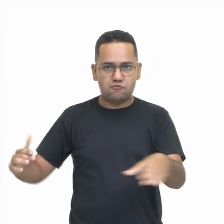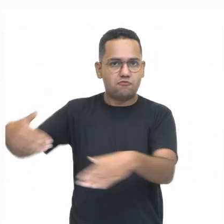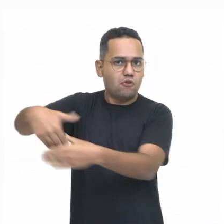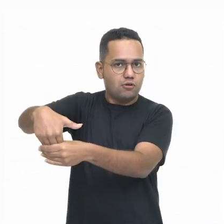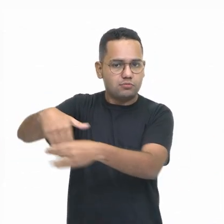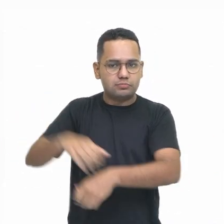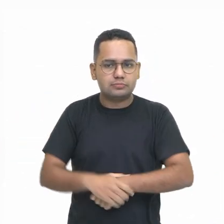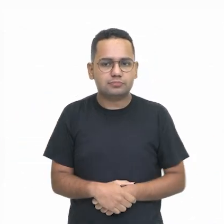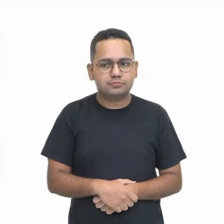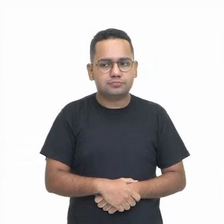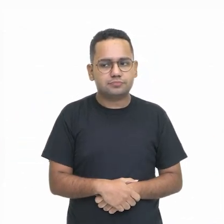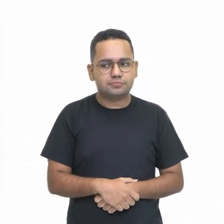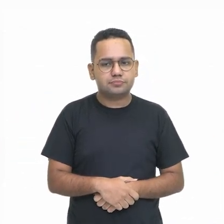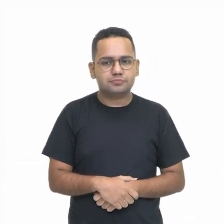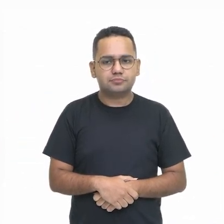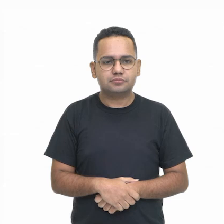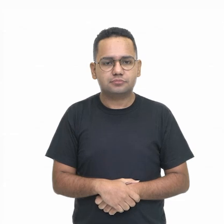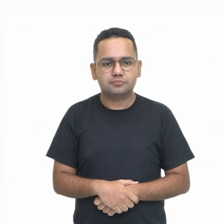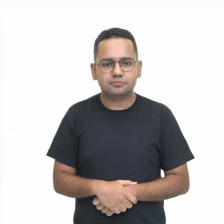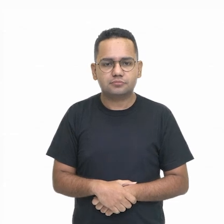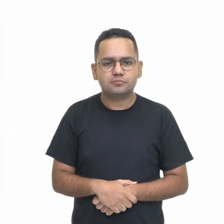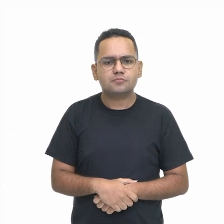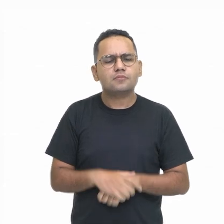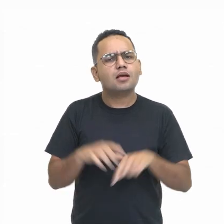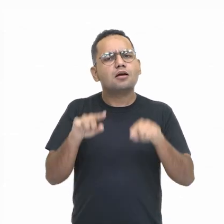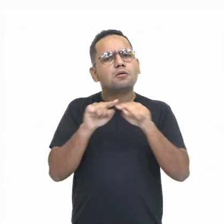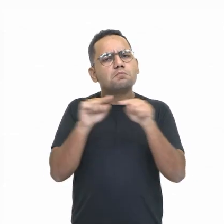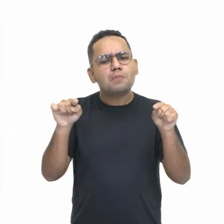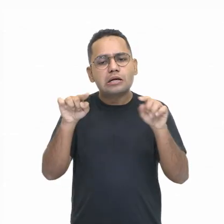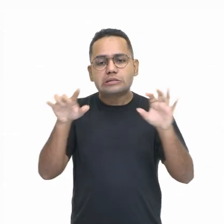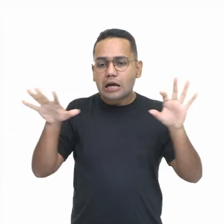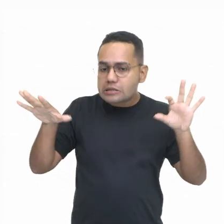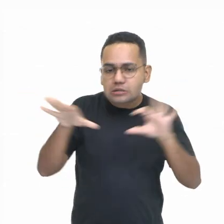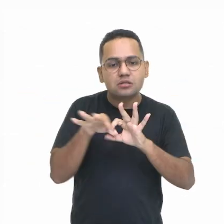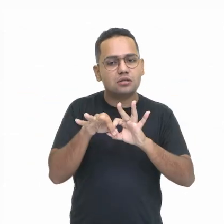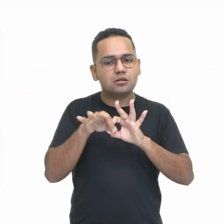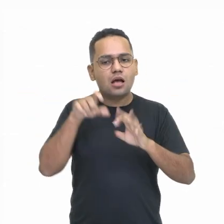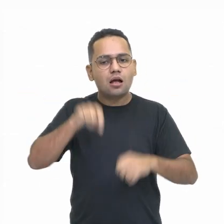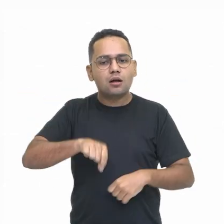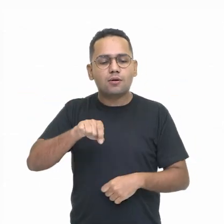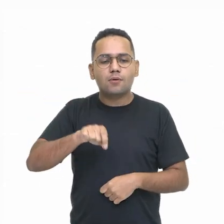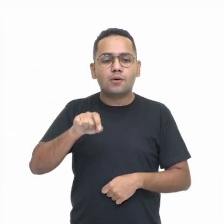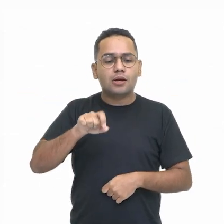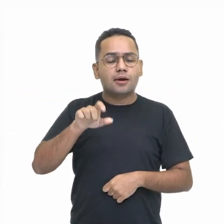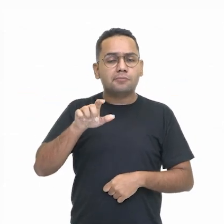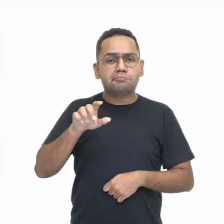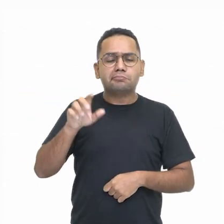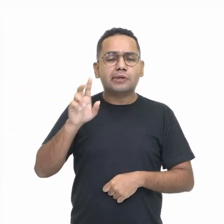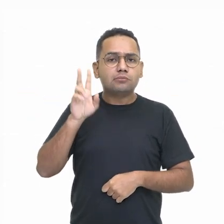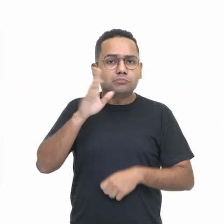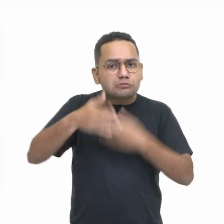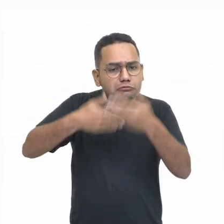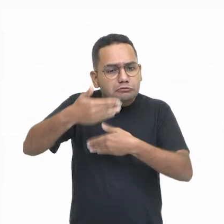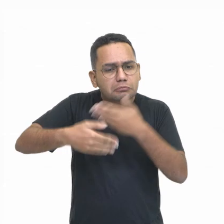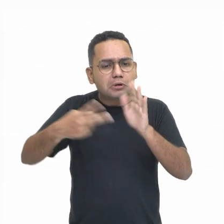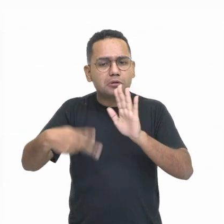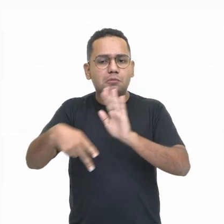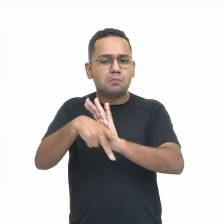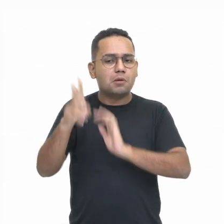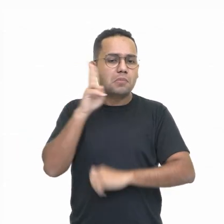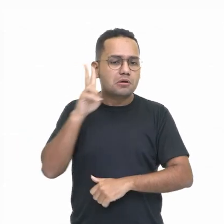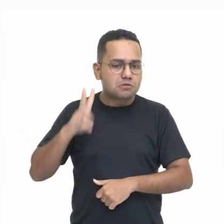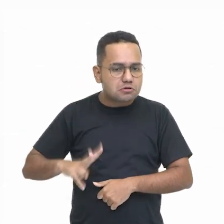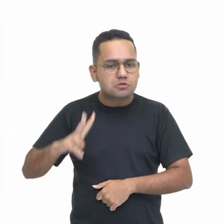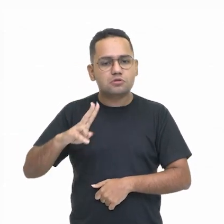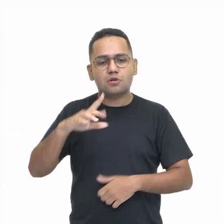fenômeno profundamente arraigado na história das repúblicas latino-americanas, incluindo